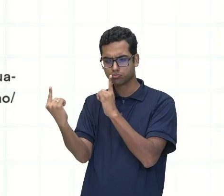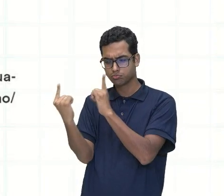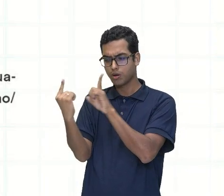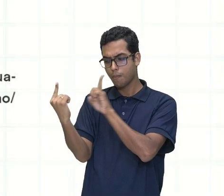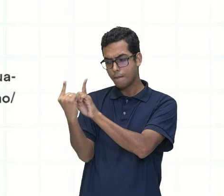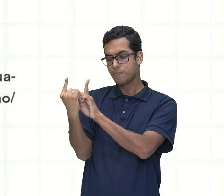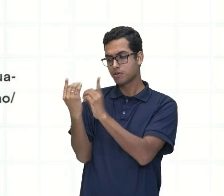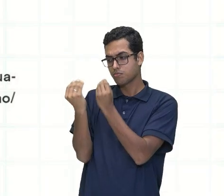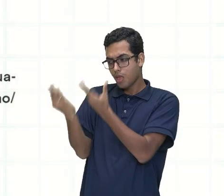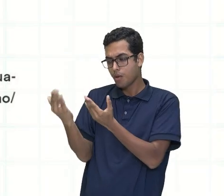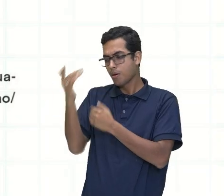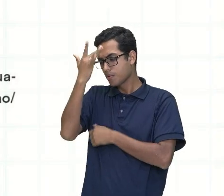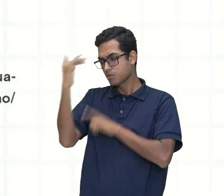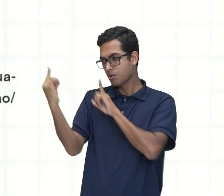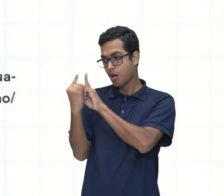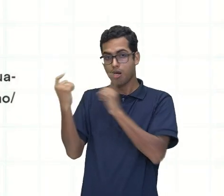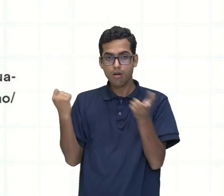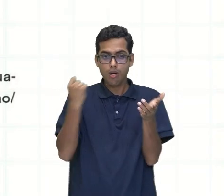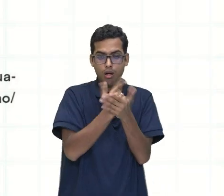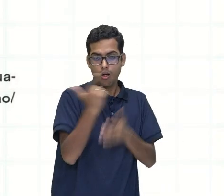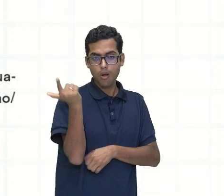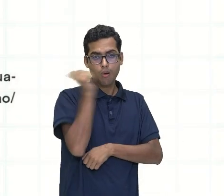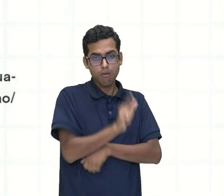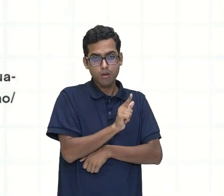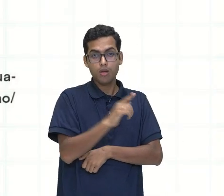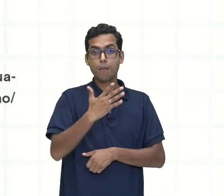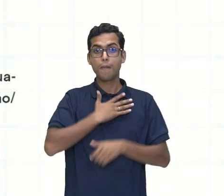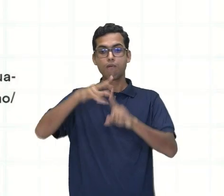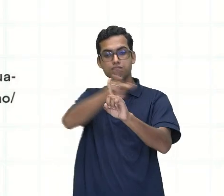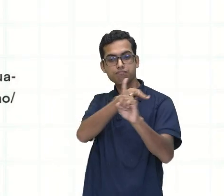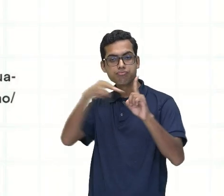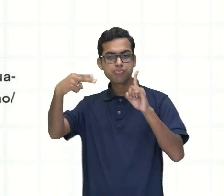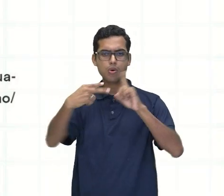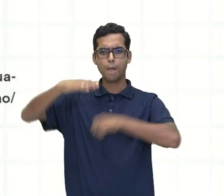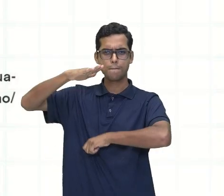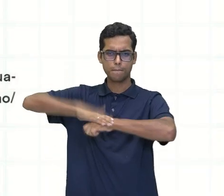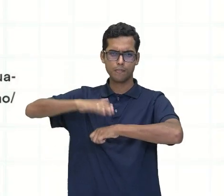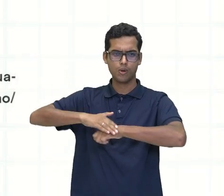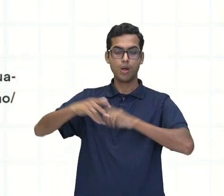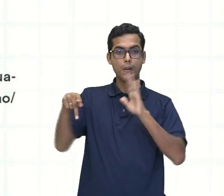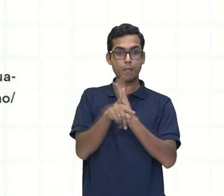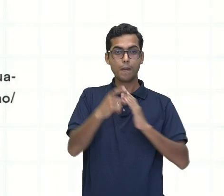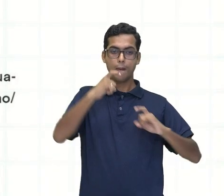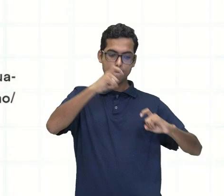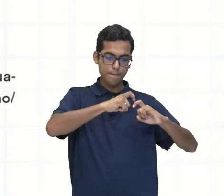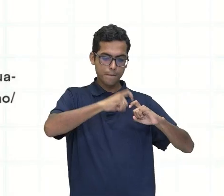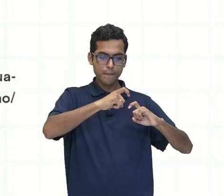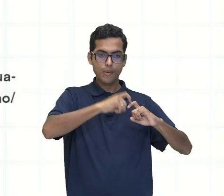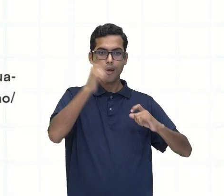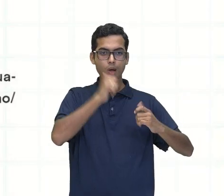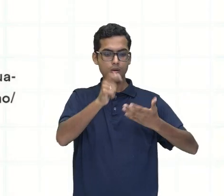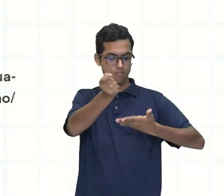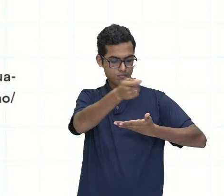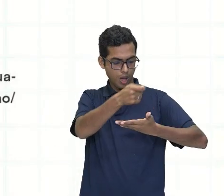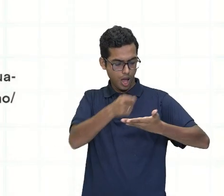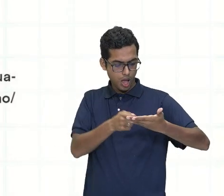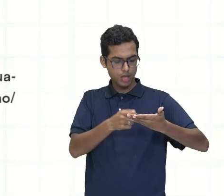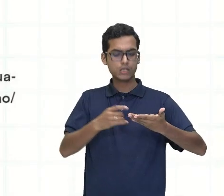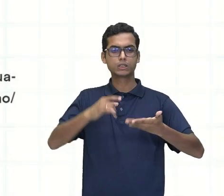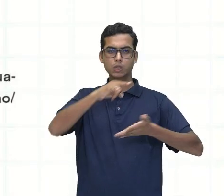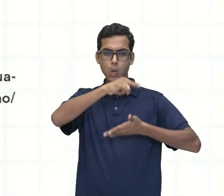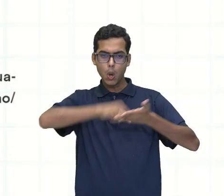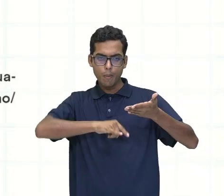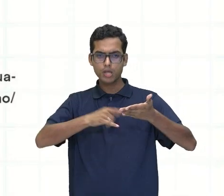é um julgamento pessoal, é o meu ponto de vista, né? A médica prescreveu um remédio de preço